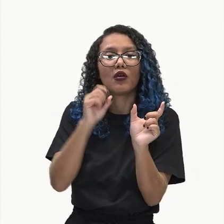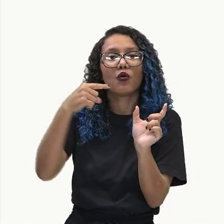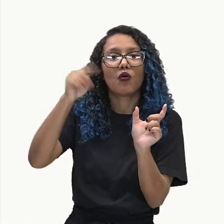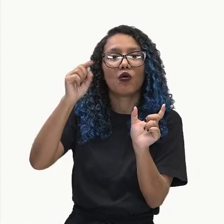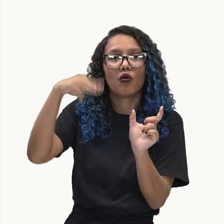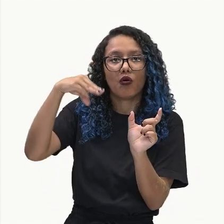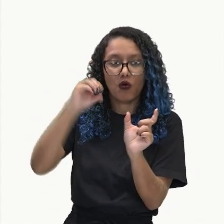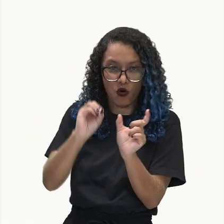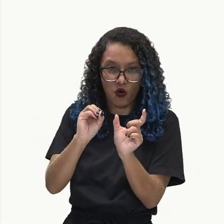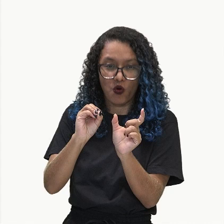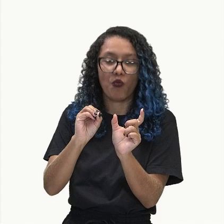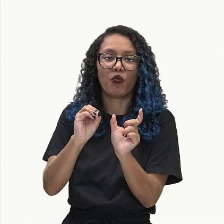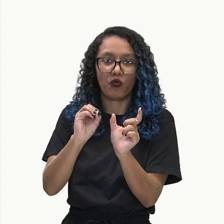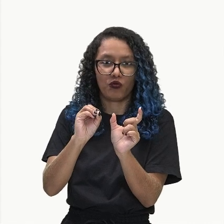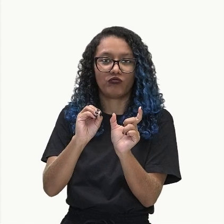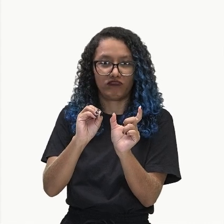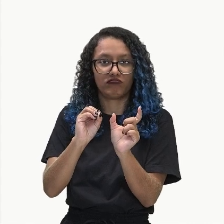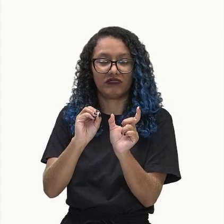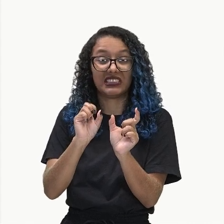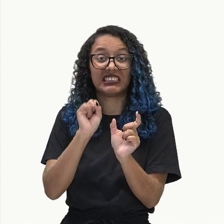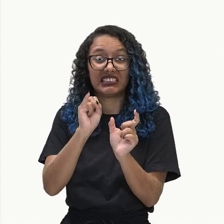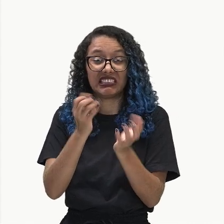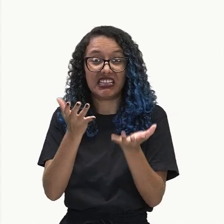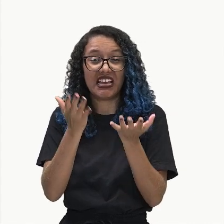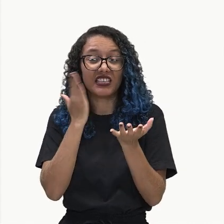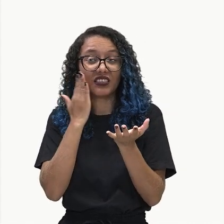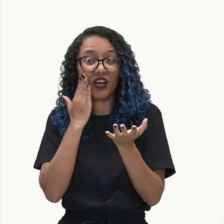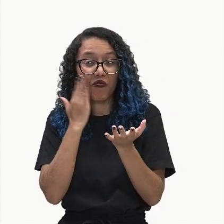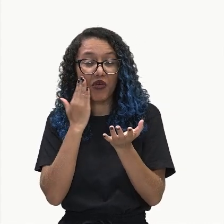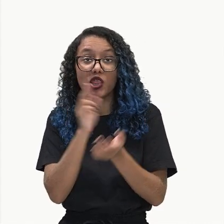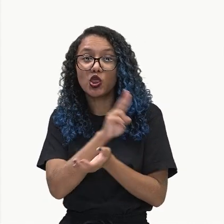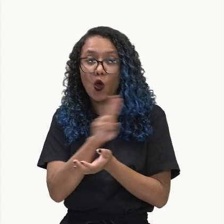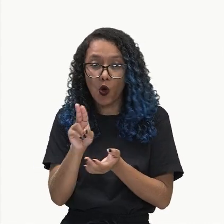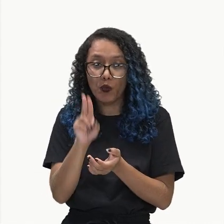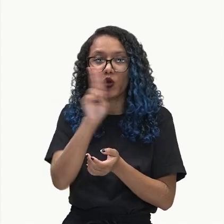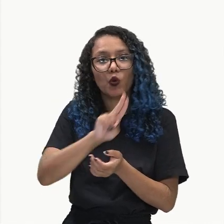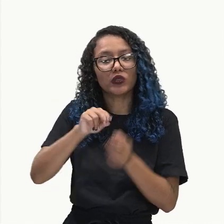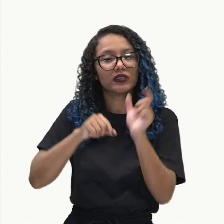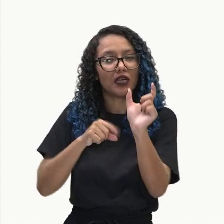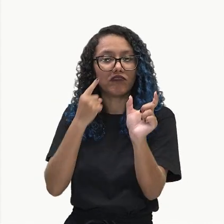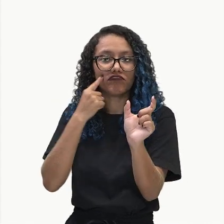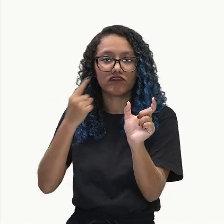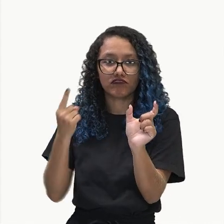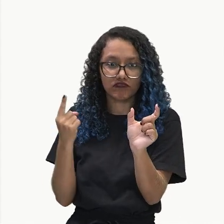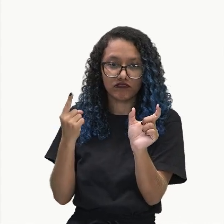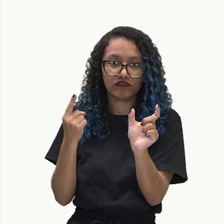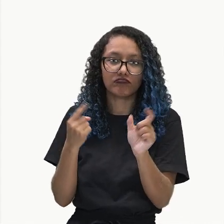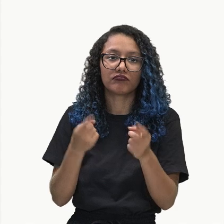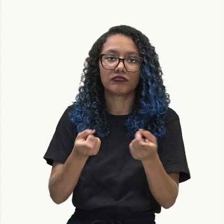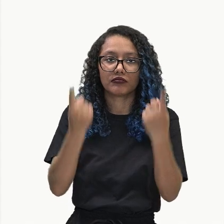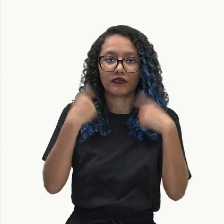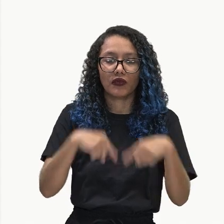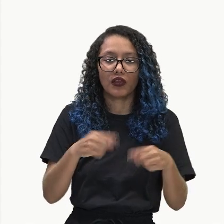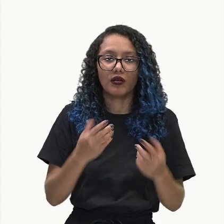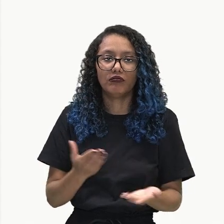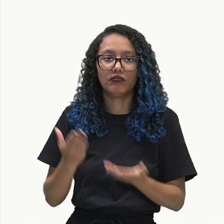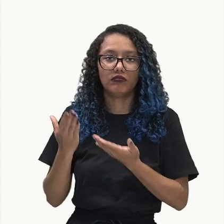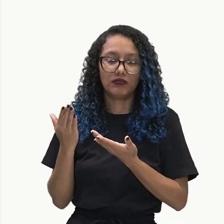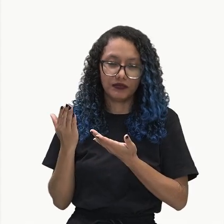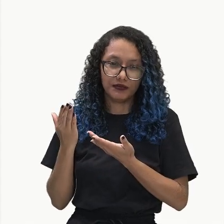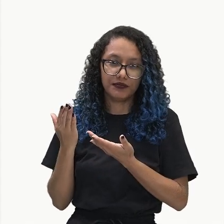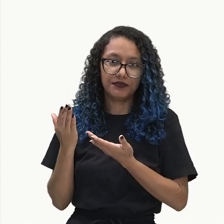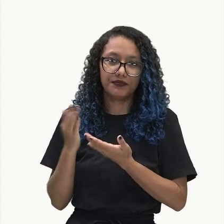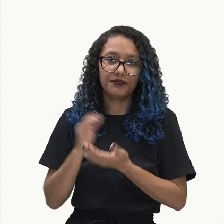fazer uma pergunta, quando desejamos saber o nome de alguém. Quantos anos tienes? Quantos